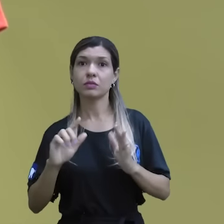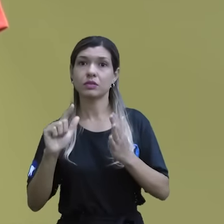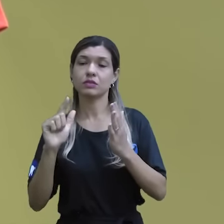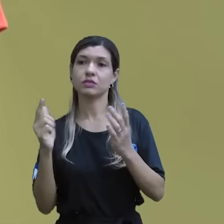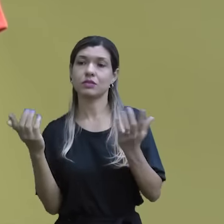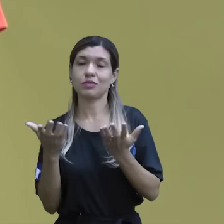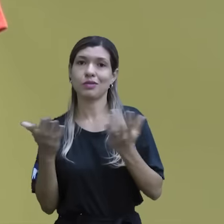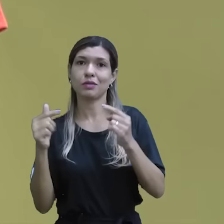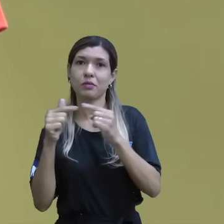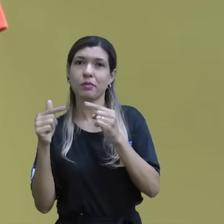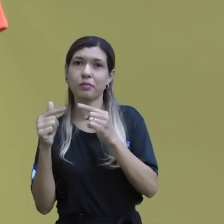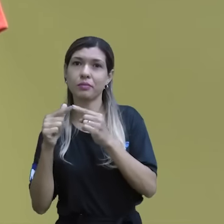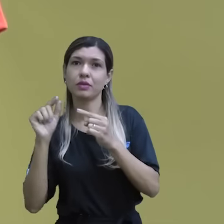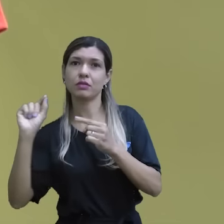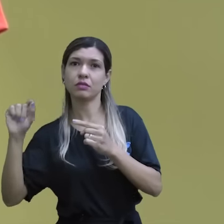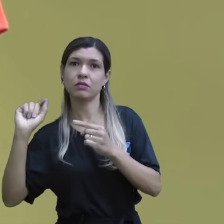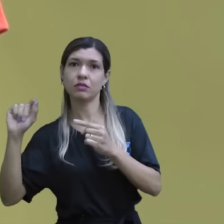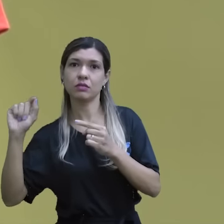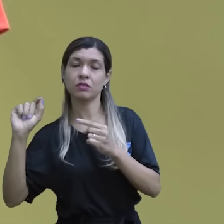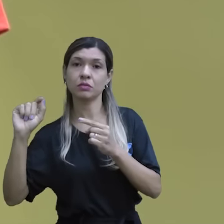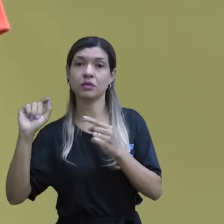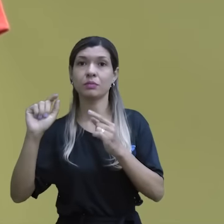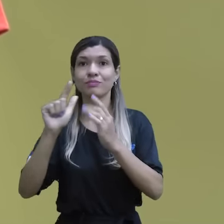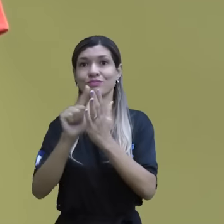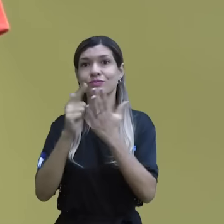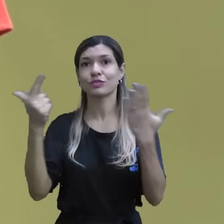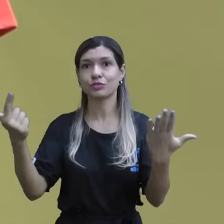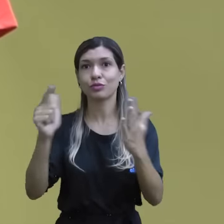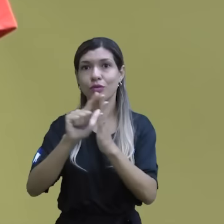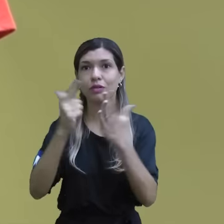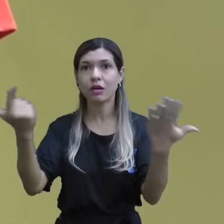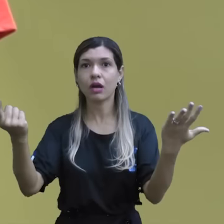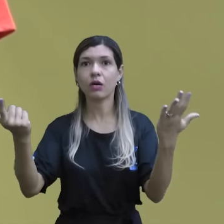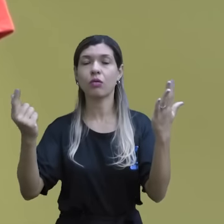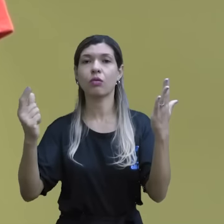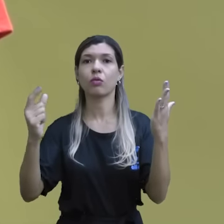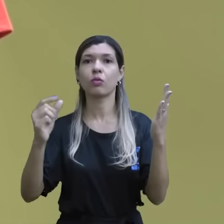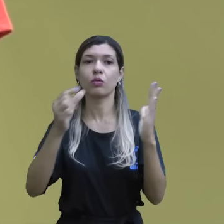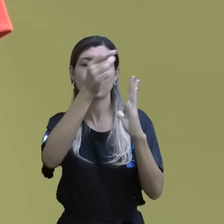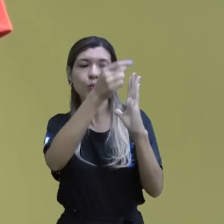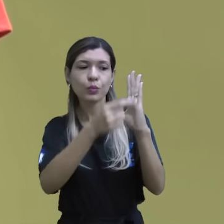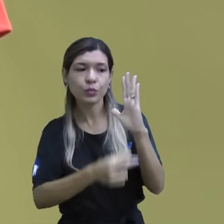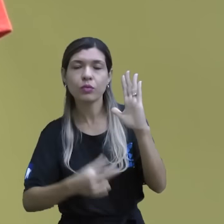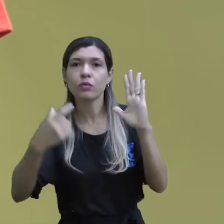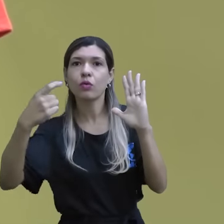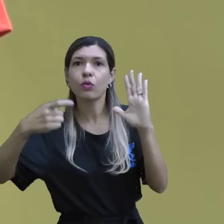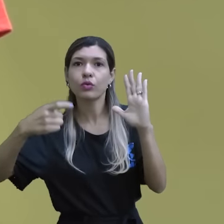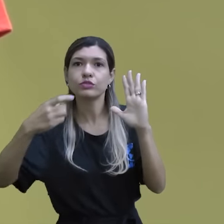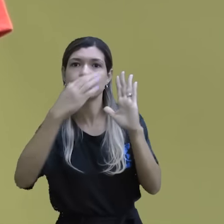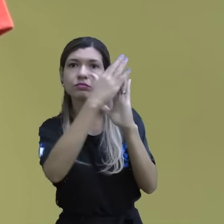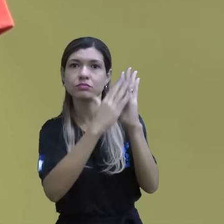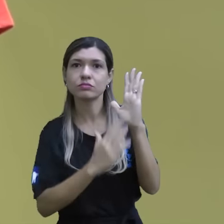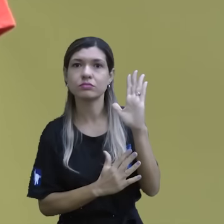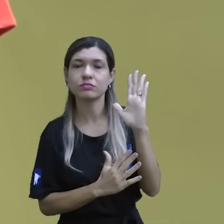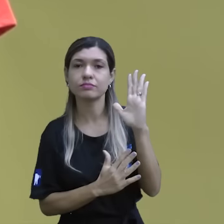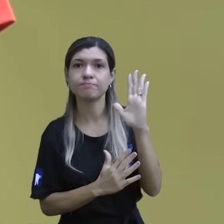Agora, eu acho que é isso. Meter o pé na porta.